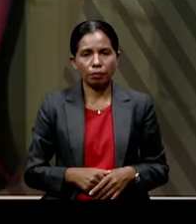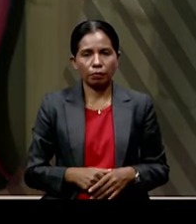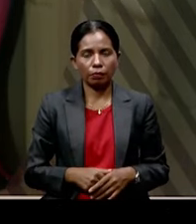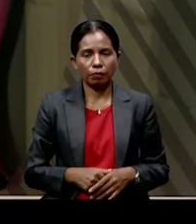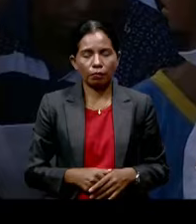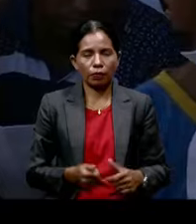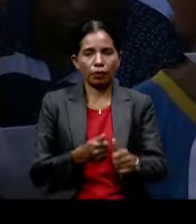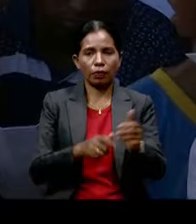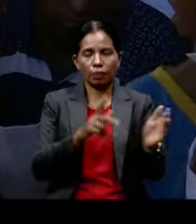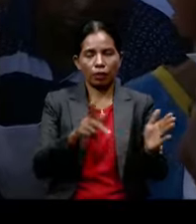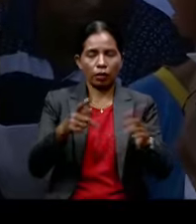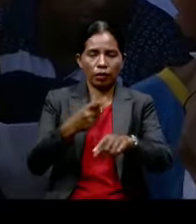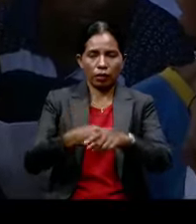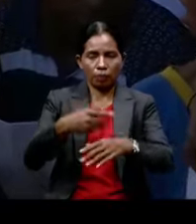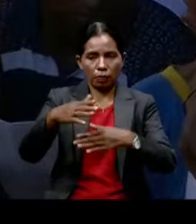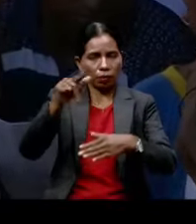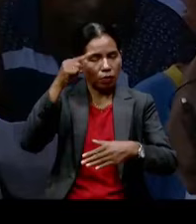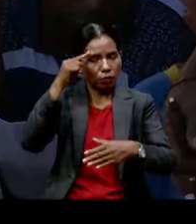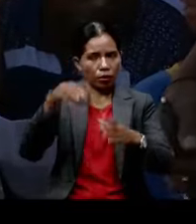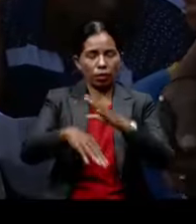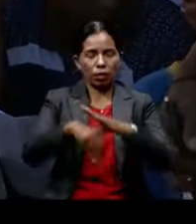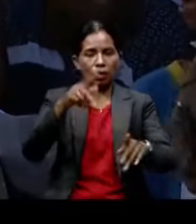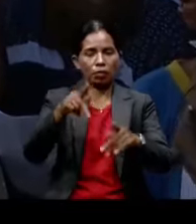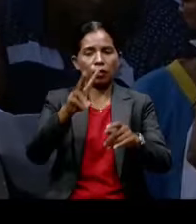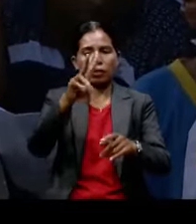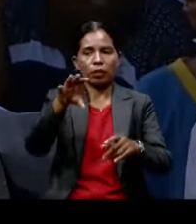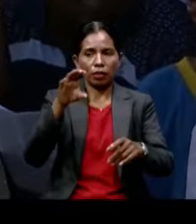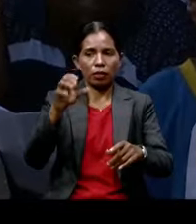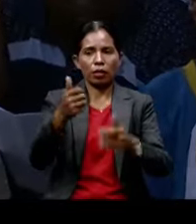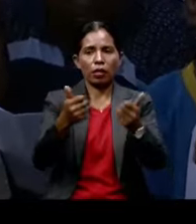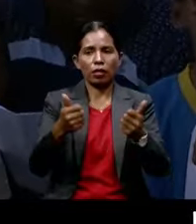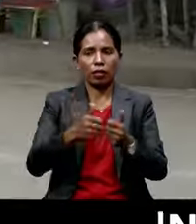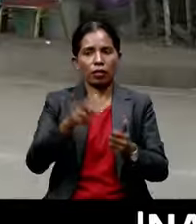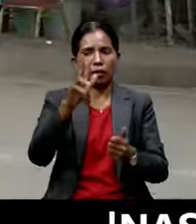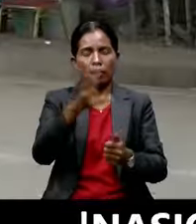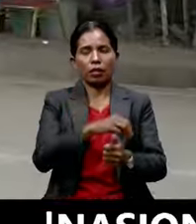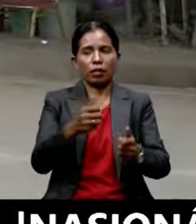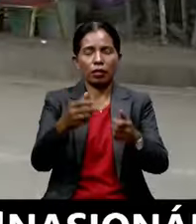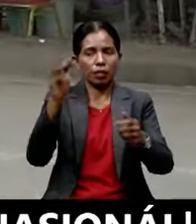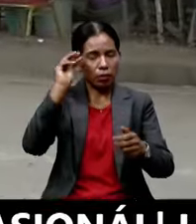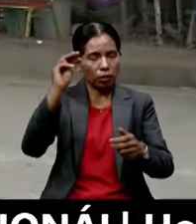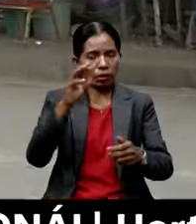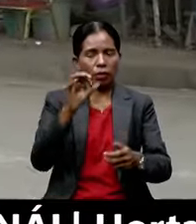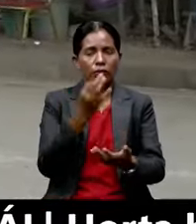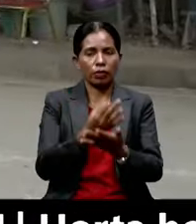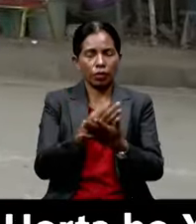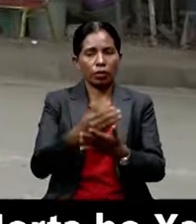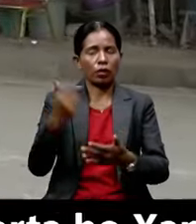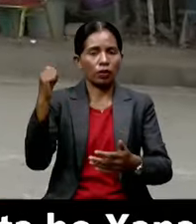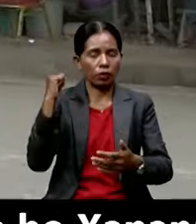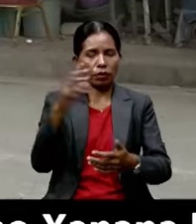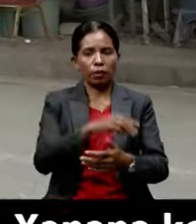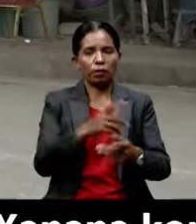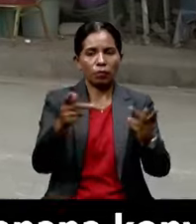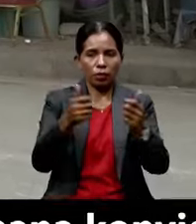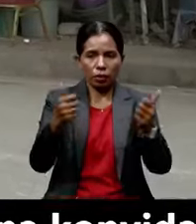Tuir plano e tempo besi governo se asaitan habitante atus rua e aldea Aitara Klaran 3, aredores Ministério Finanças nia Kotuk, suku Kampung Alor, pos